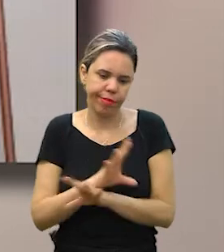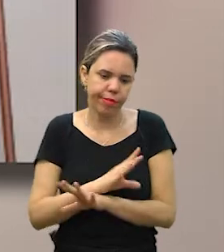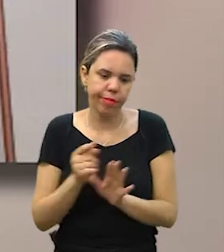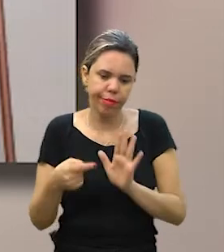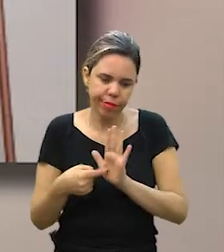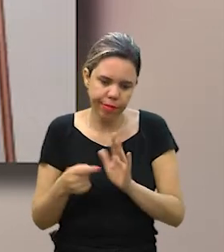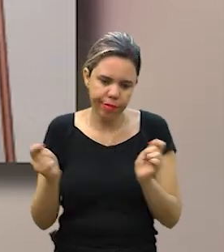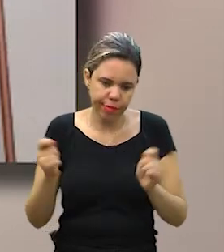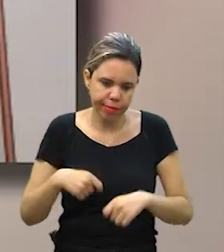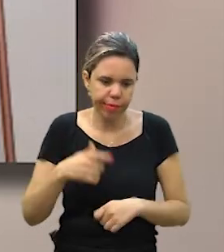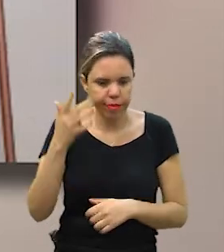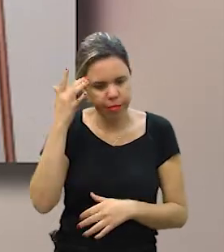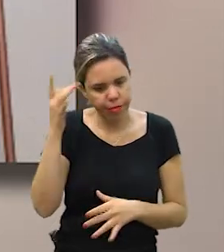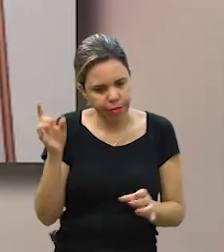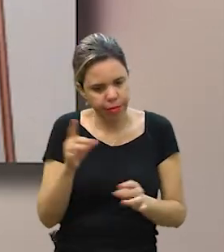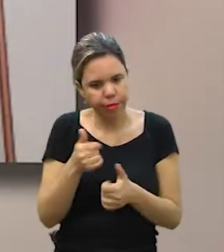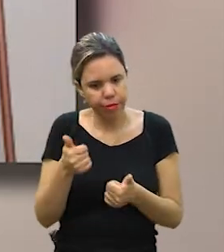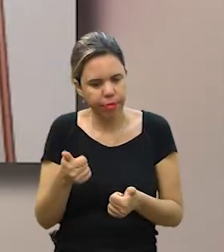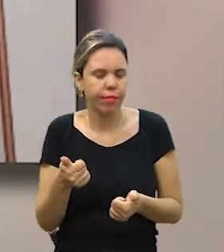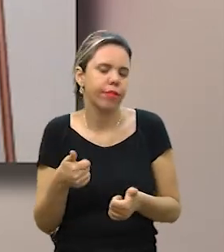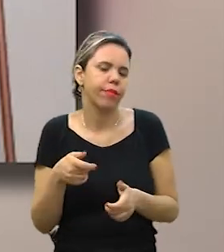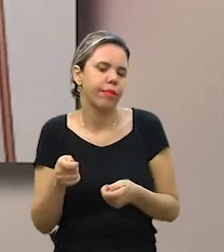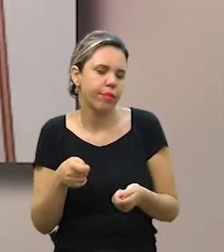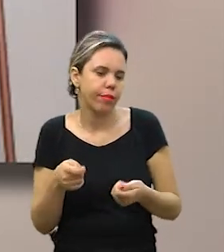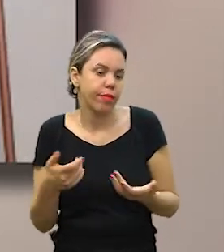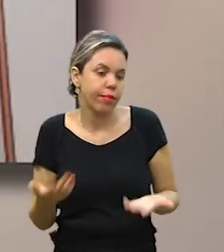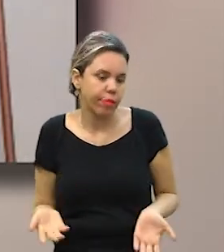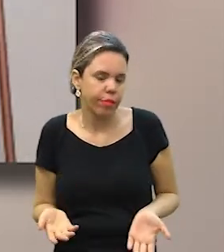mês apresentam os sinais de prontidão.